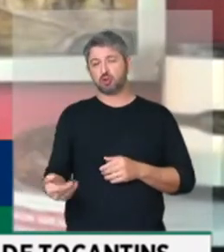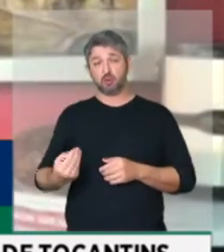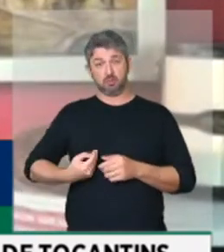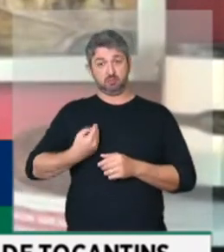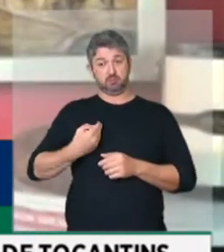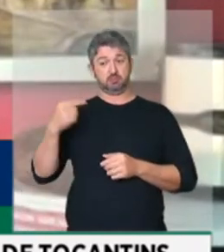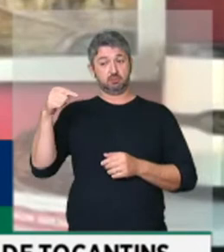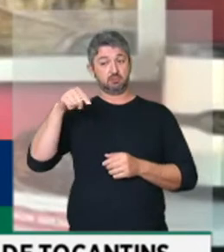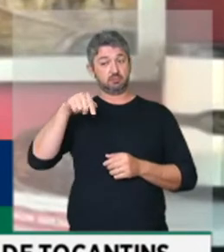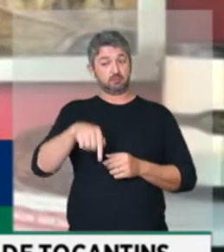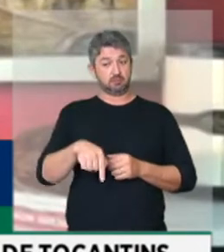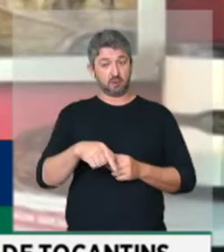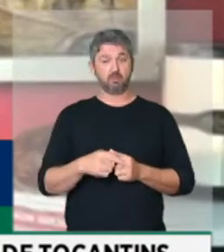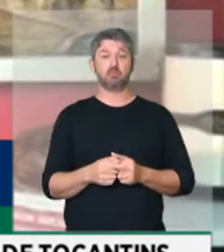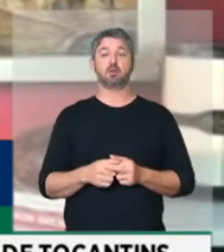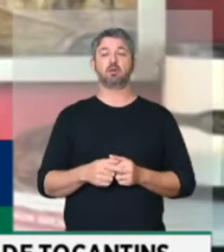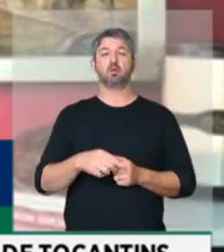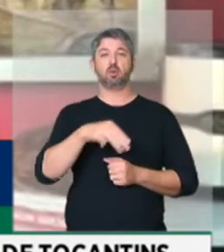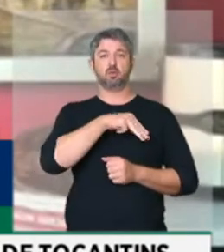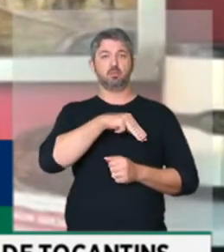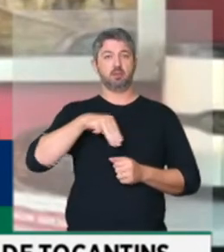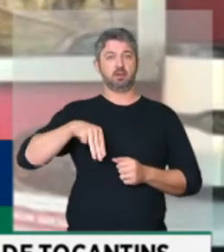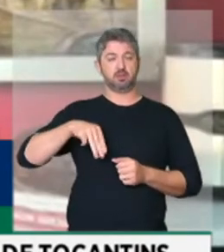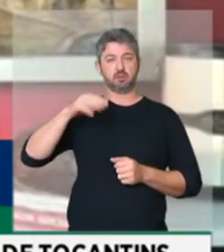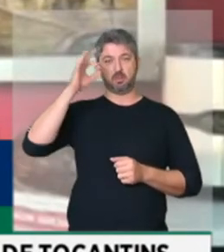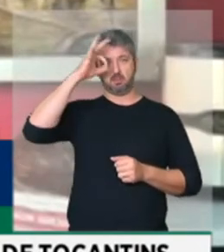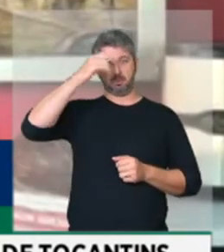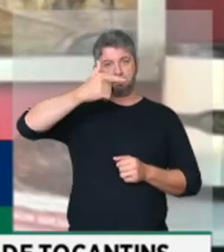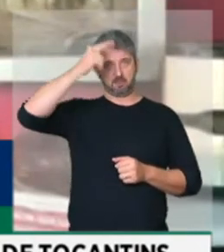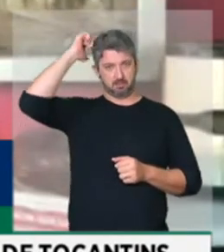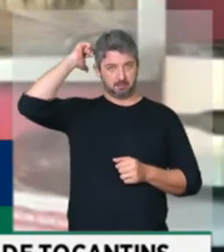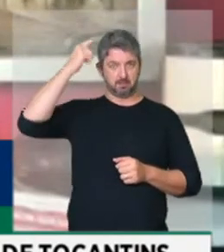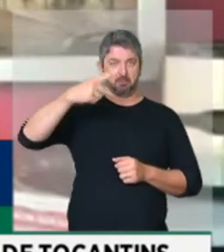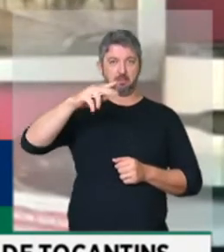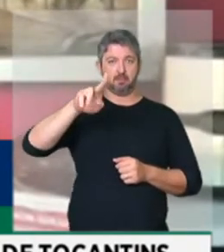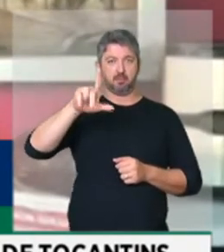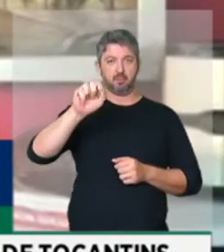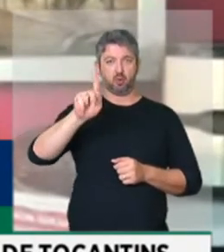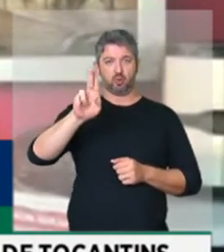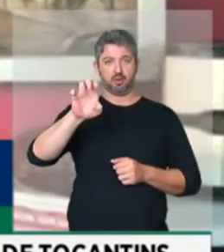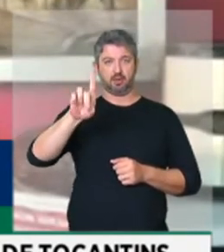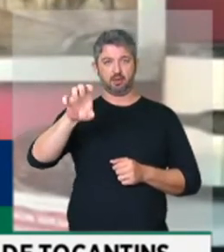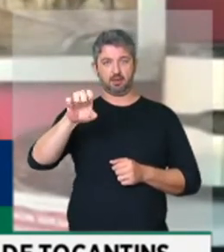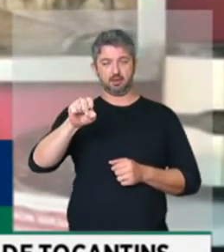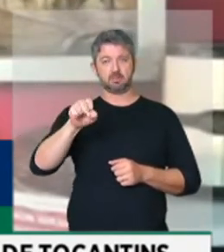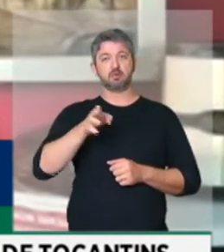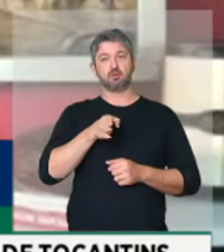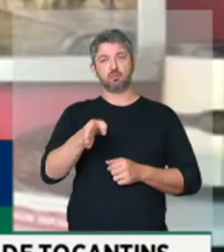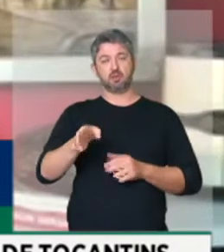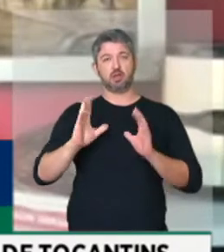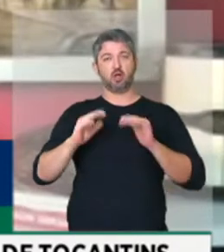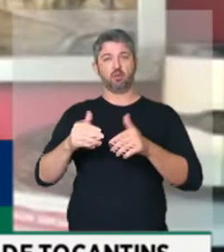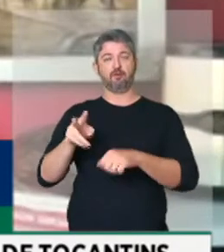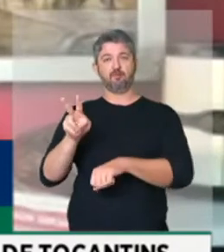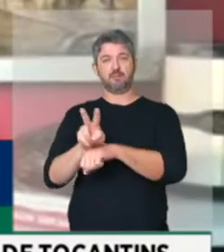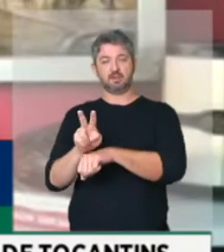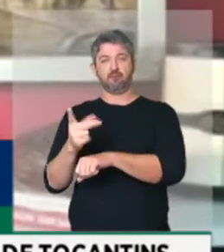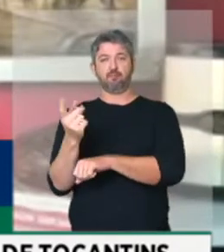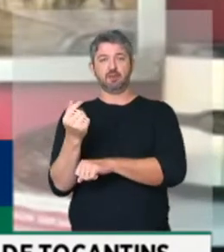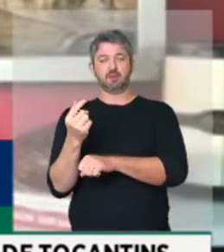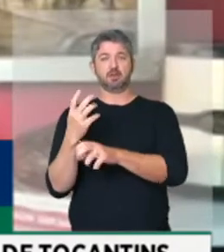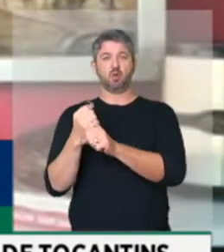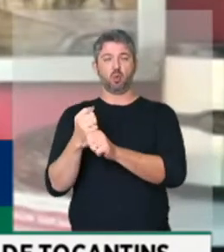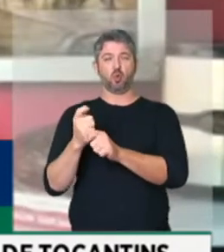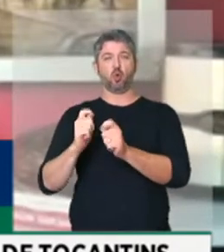presente o ministro Paulo Guedes, ministro da Economia, esteve presente na Comissão de Fiscalização Financeira e